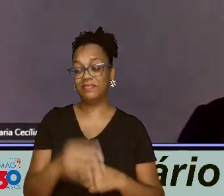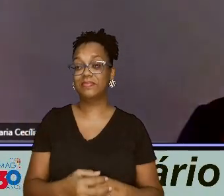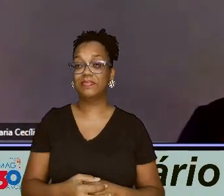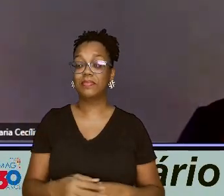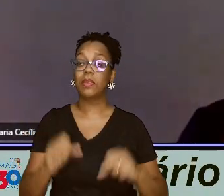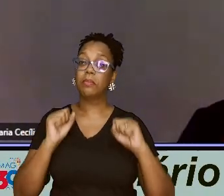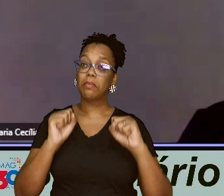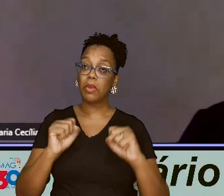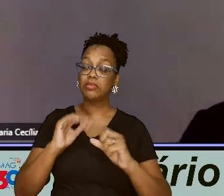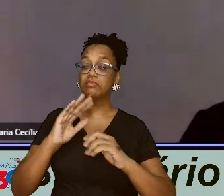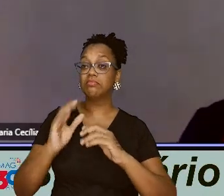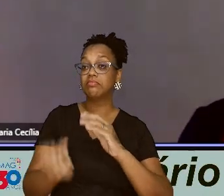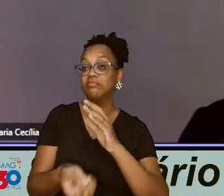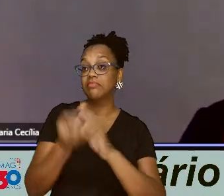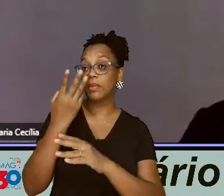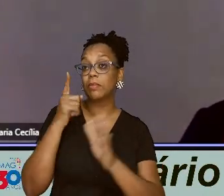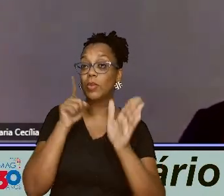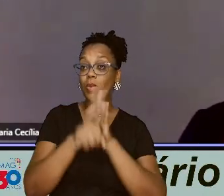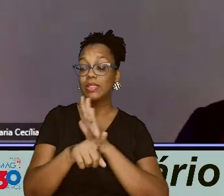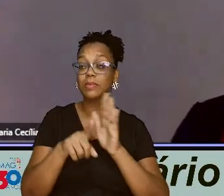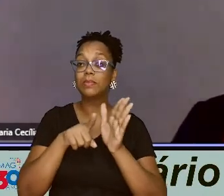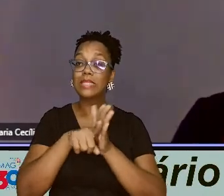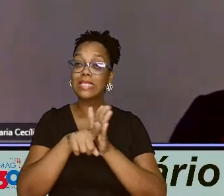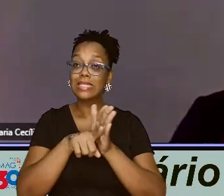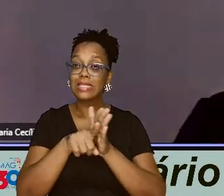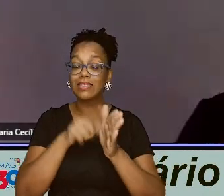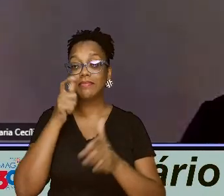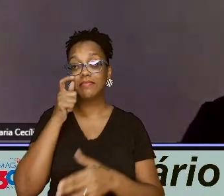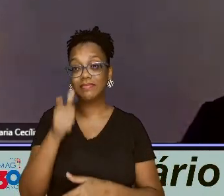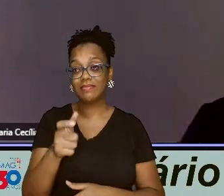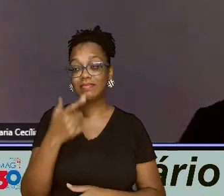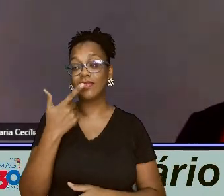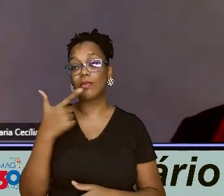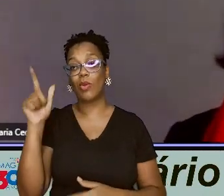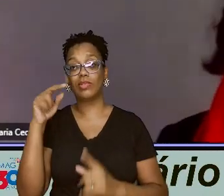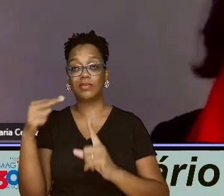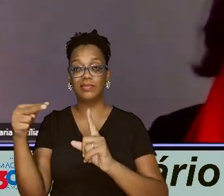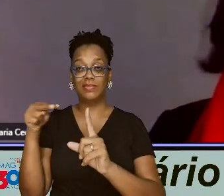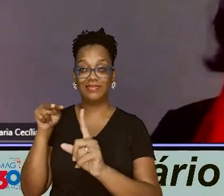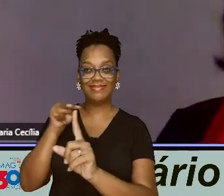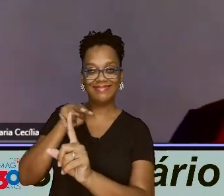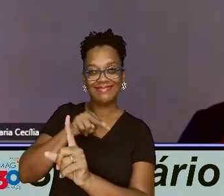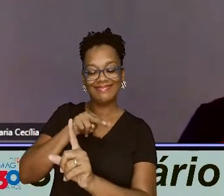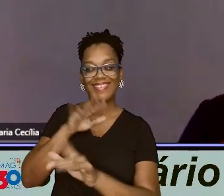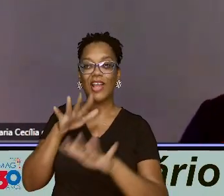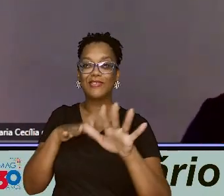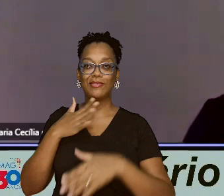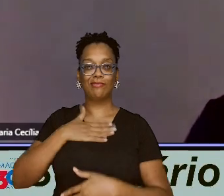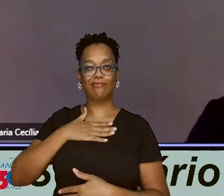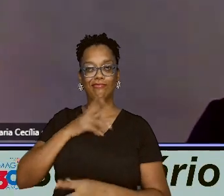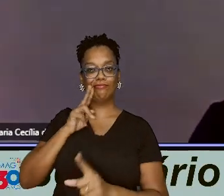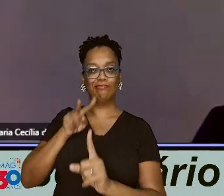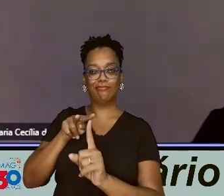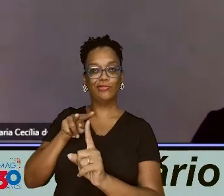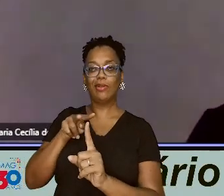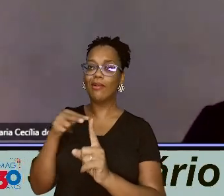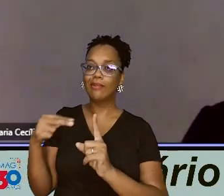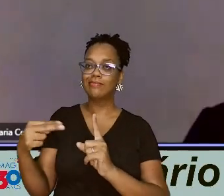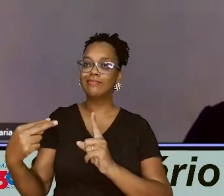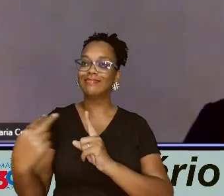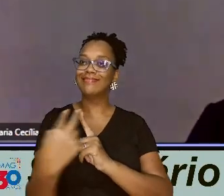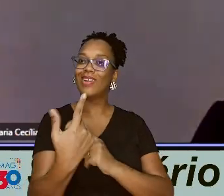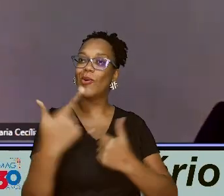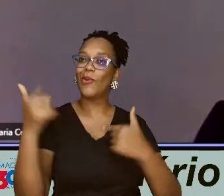construir perguntas de pesquisa que são interessantes por outras perspectivas que não as que às vezes nós nos colocamos, né,